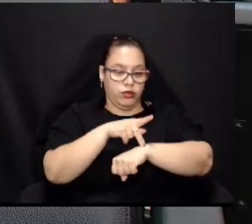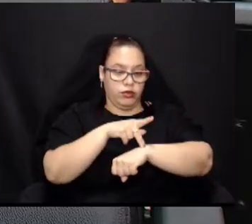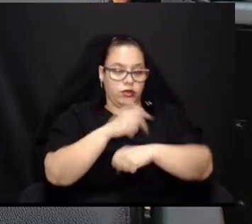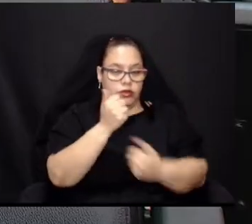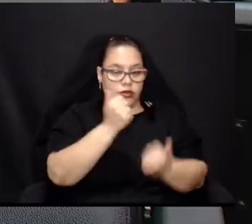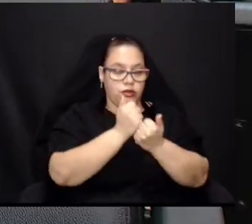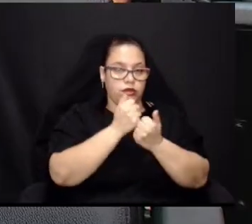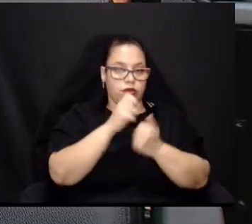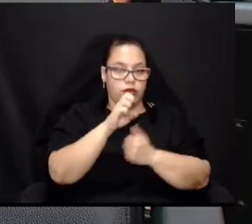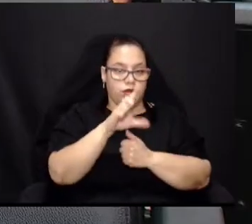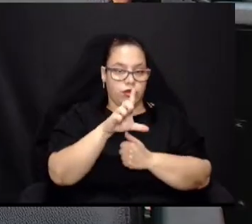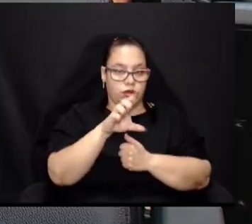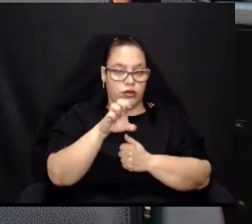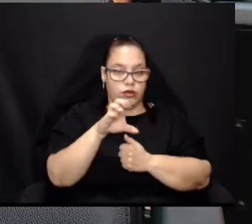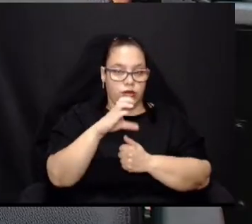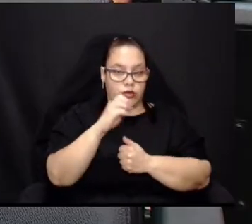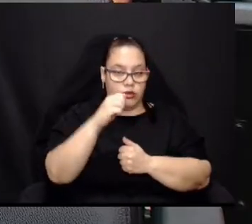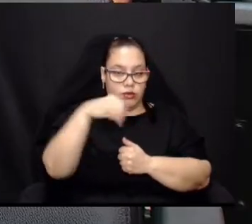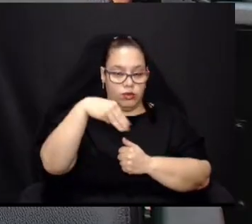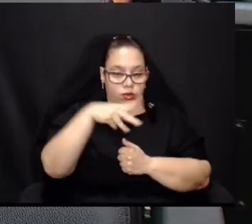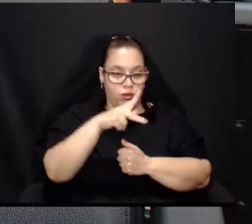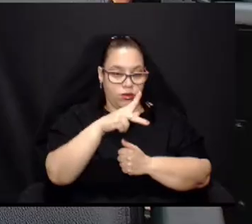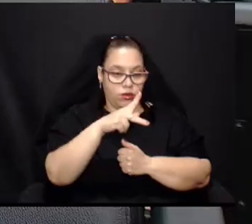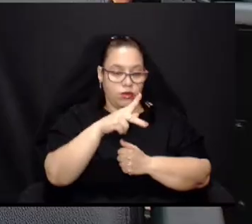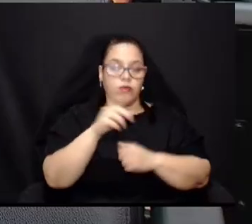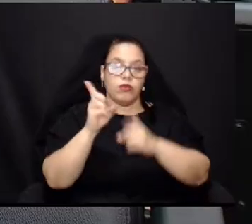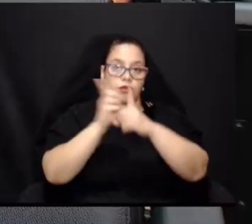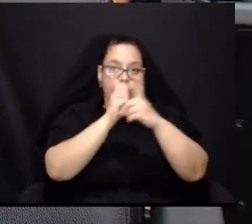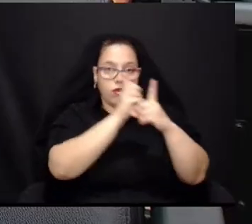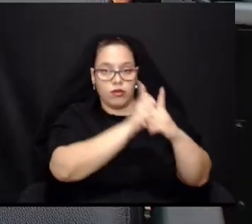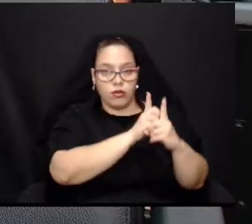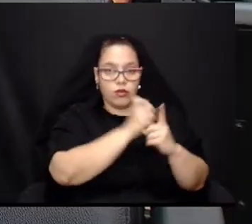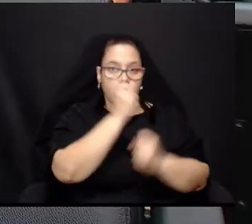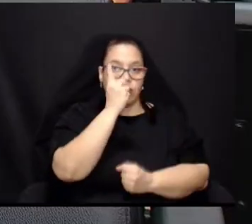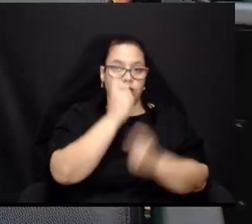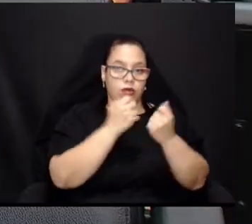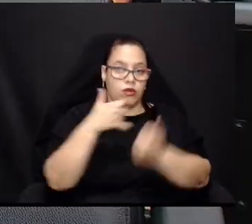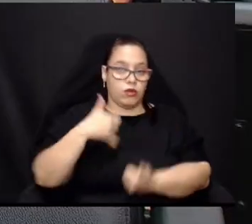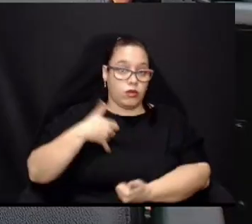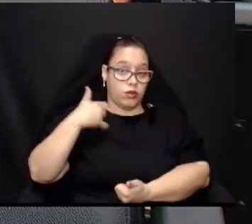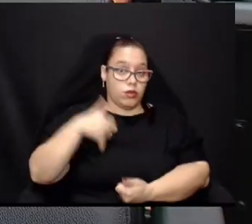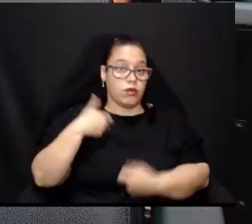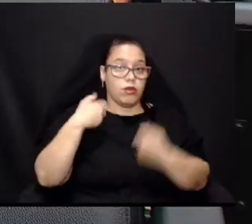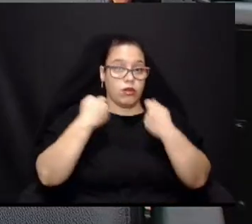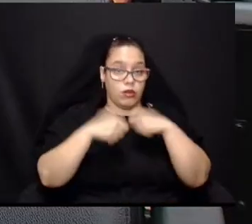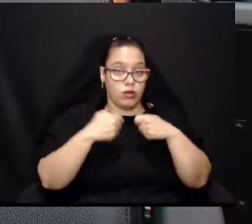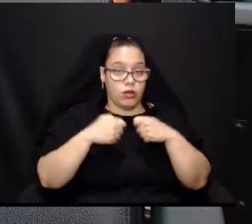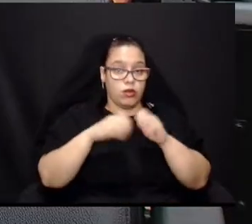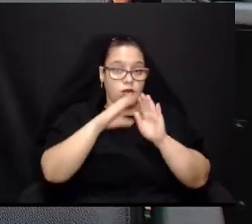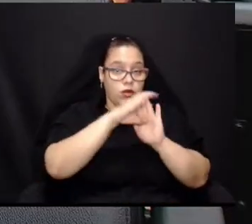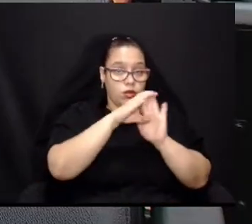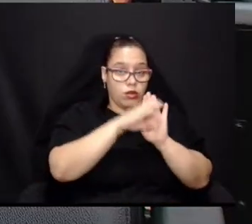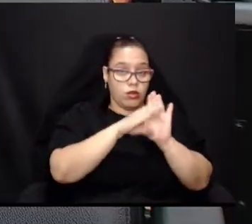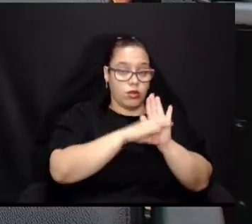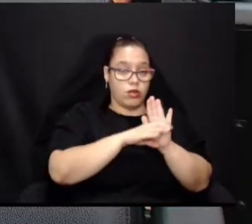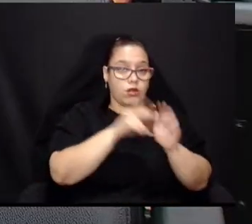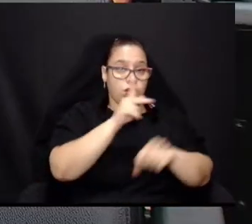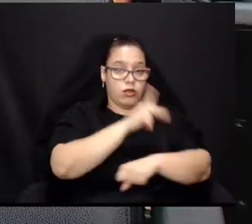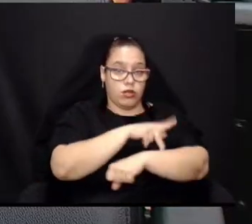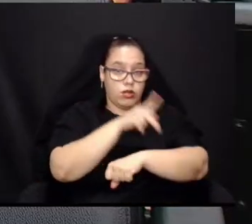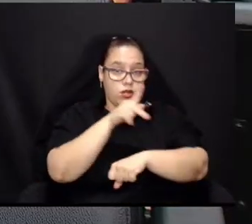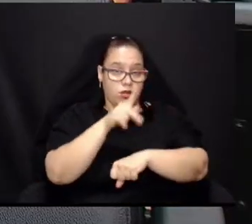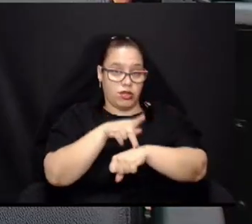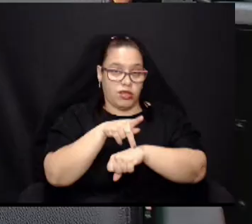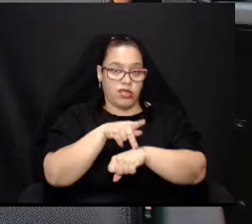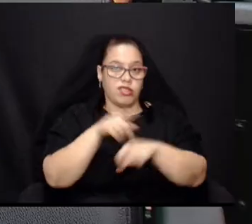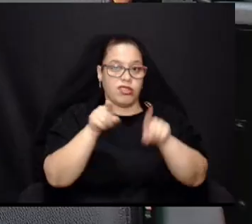né? A gente atende aí algumas faixas etárias que precisam de um conteúdo mais pedagógico, e aí a gente também tem esse suporte